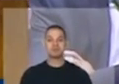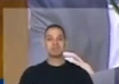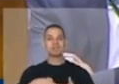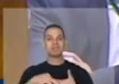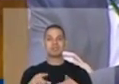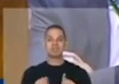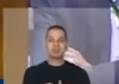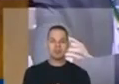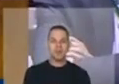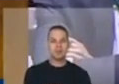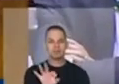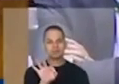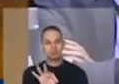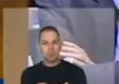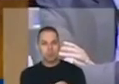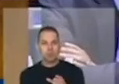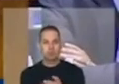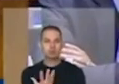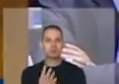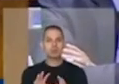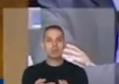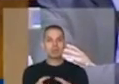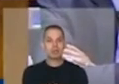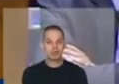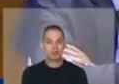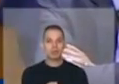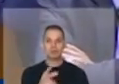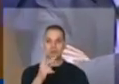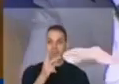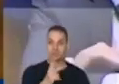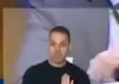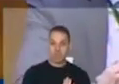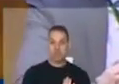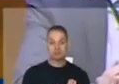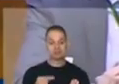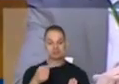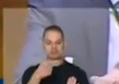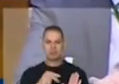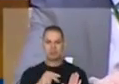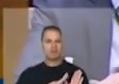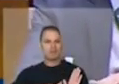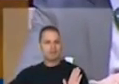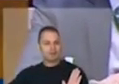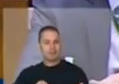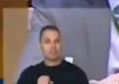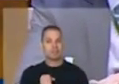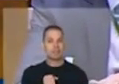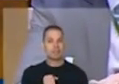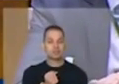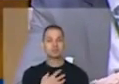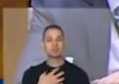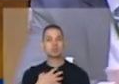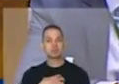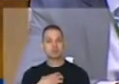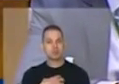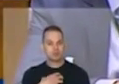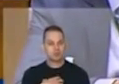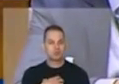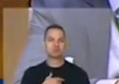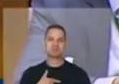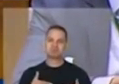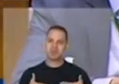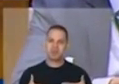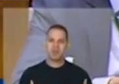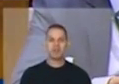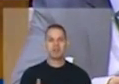e construir em conjunto os projetos que garantiram as condições para o enfrentamento